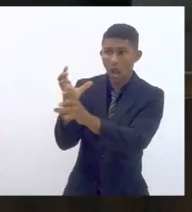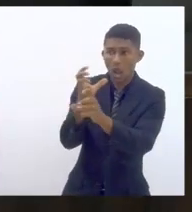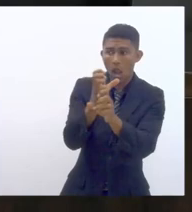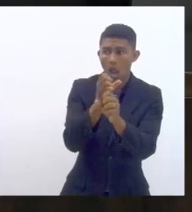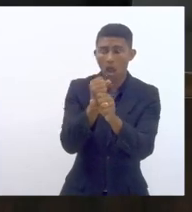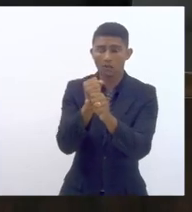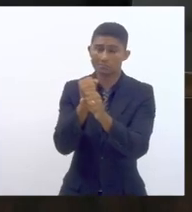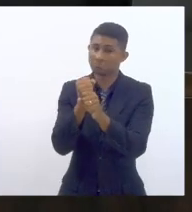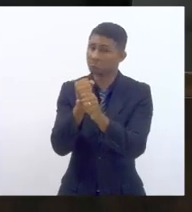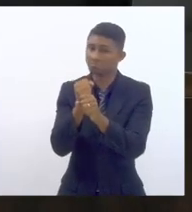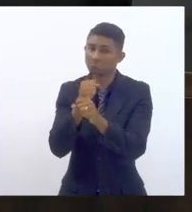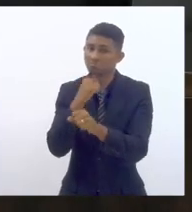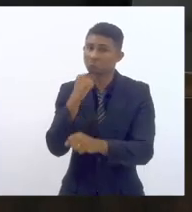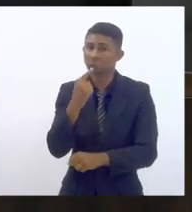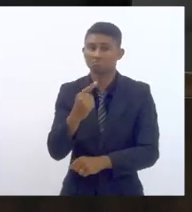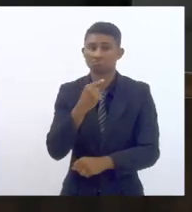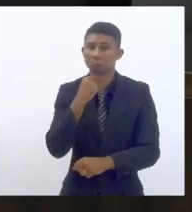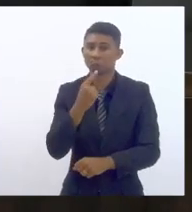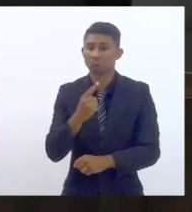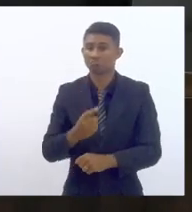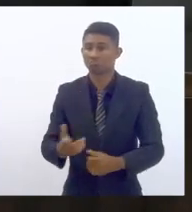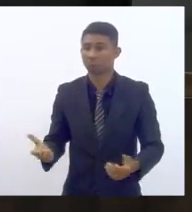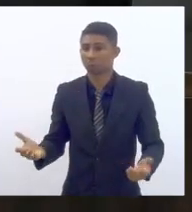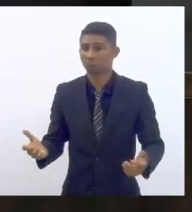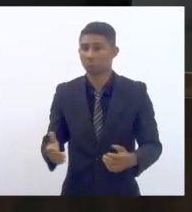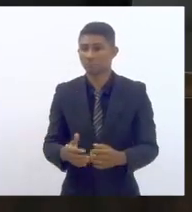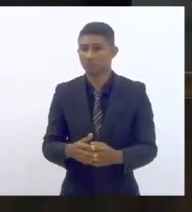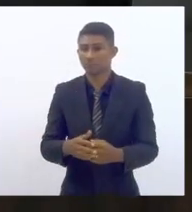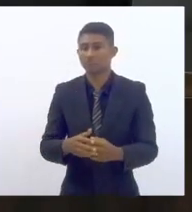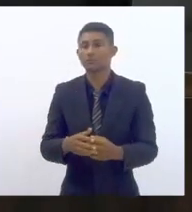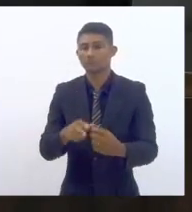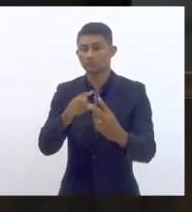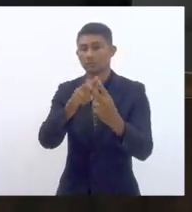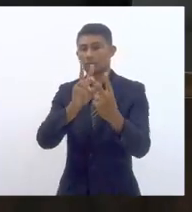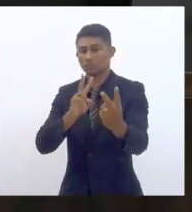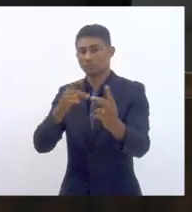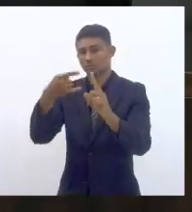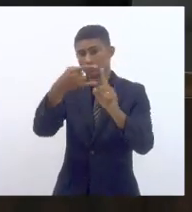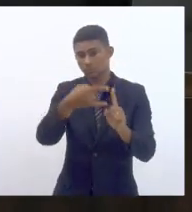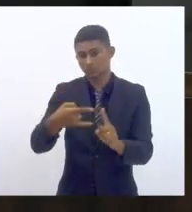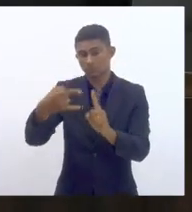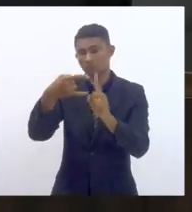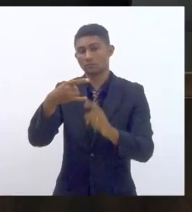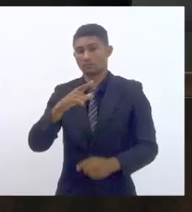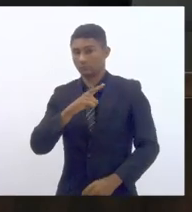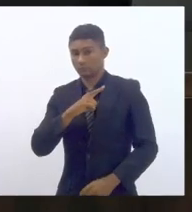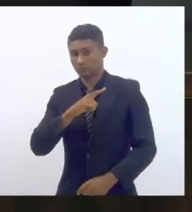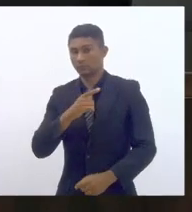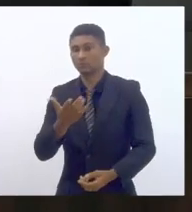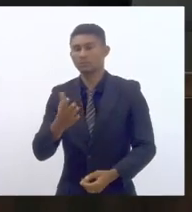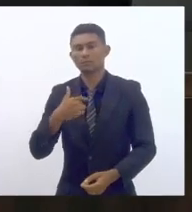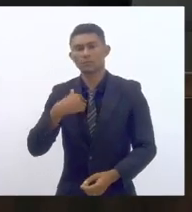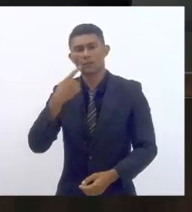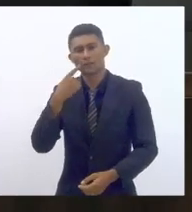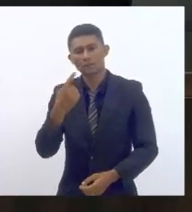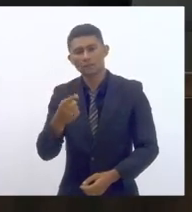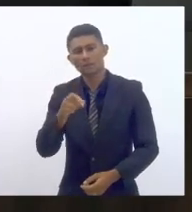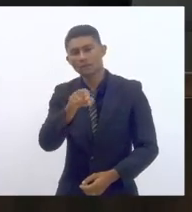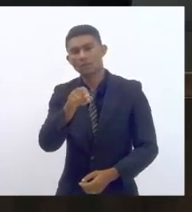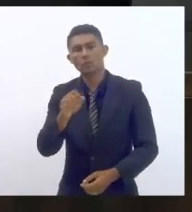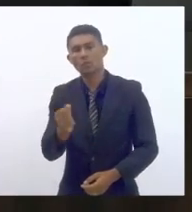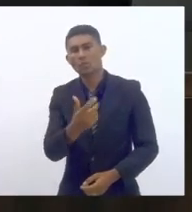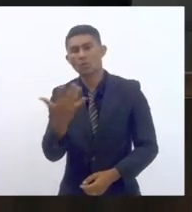Visualmente não tem quórum. Mas tem remoto. Tem remoto. Mas eu estou vendo aqui os parlamentares